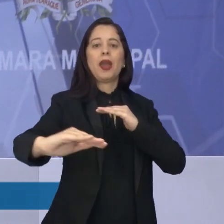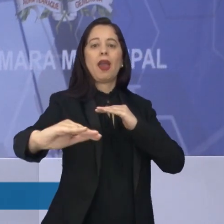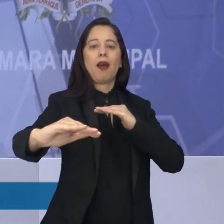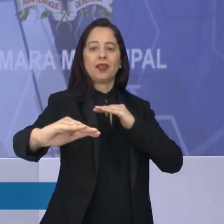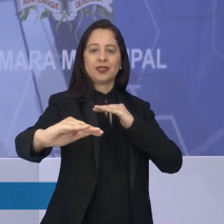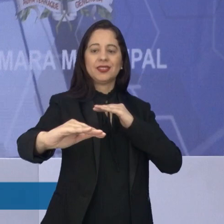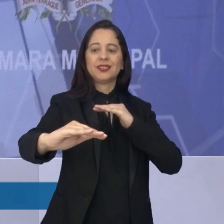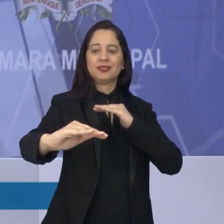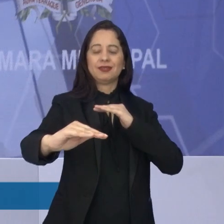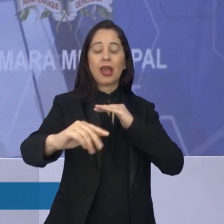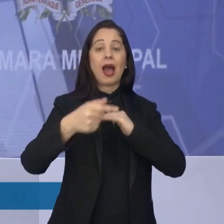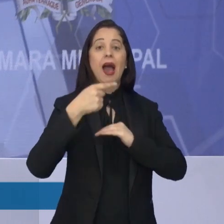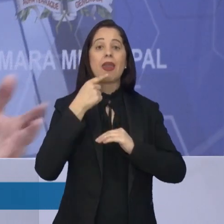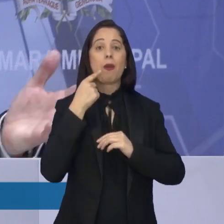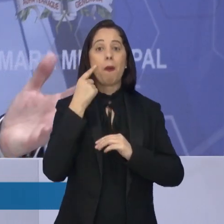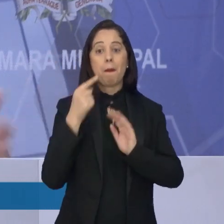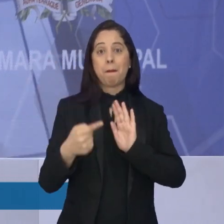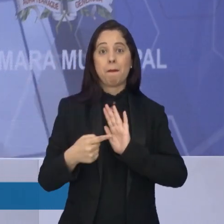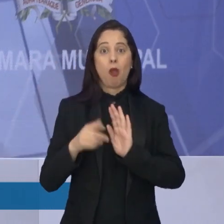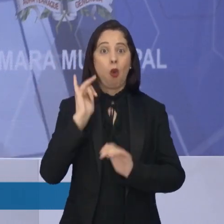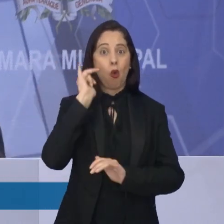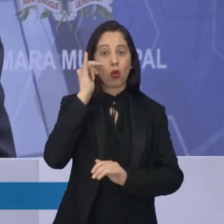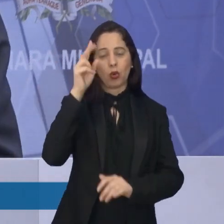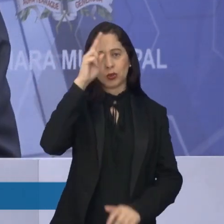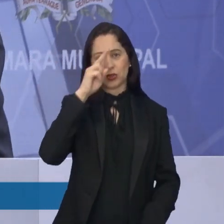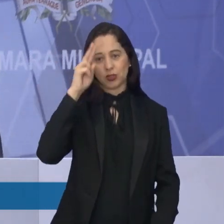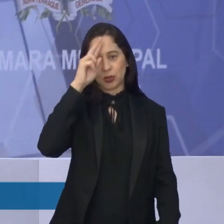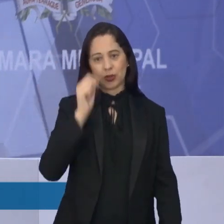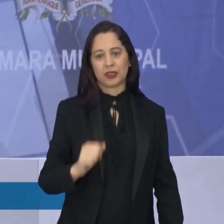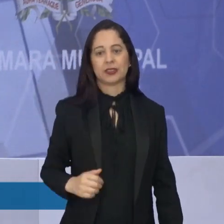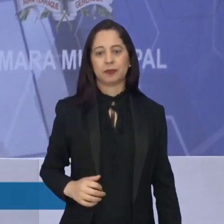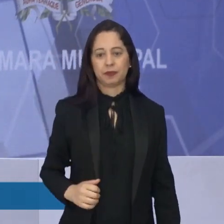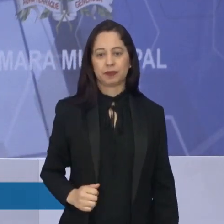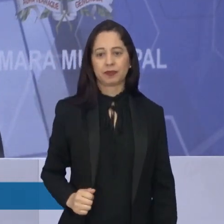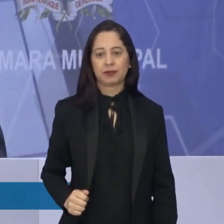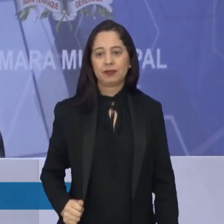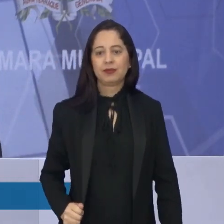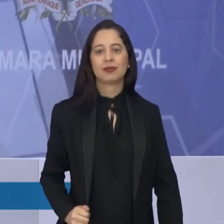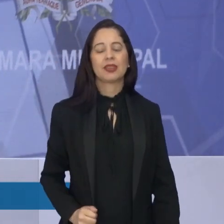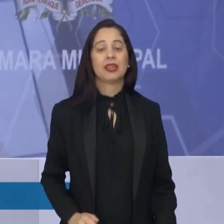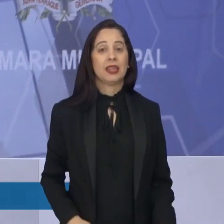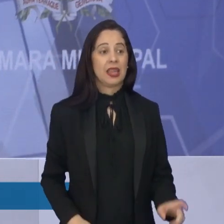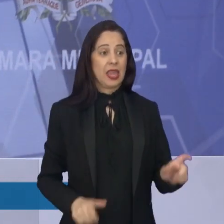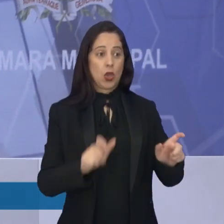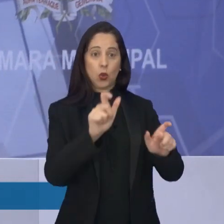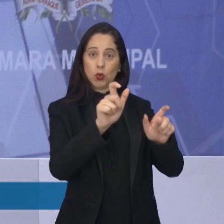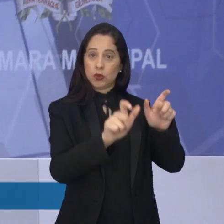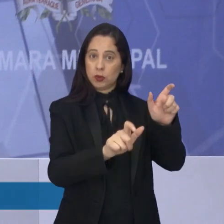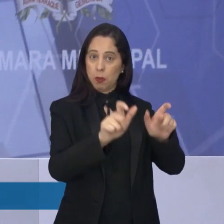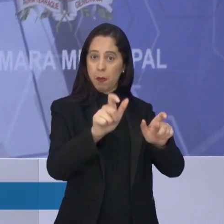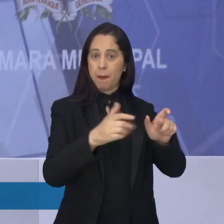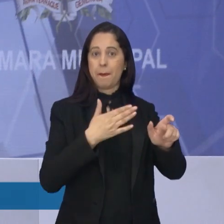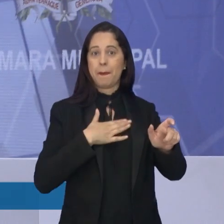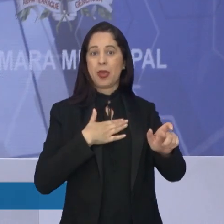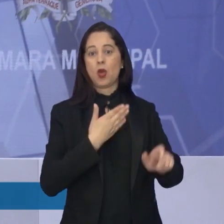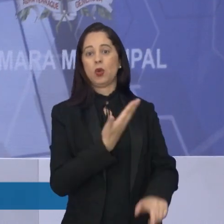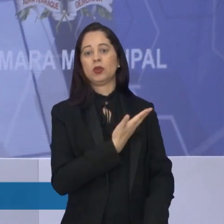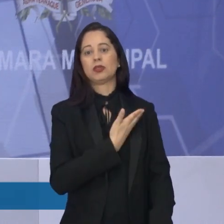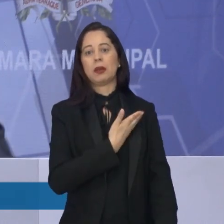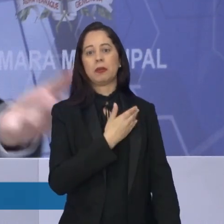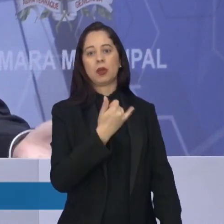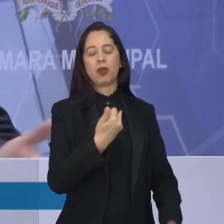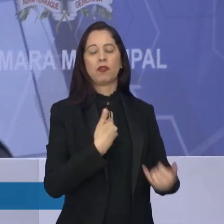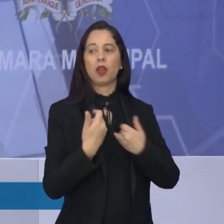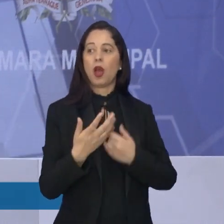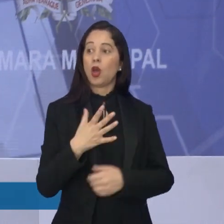história. E eu gosto de pensar que meus convidados não foram apenas educados quando me disseram